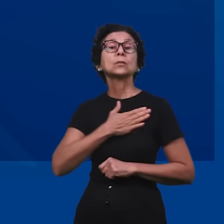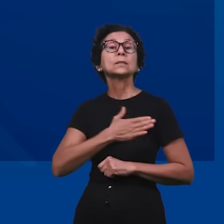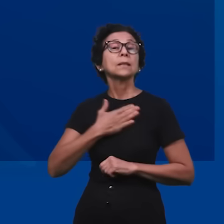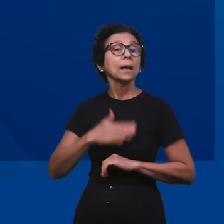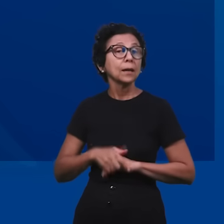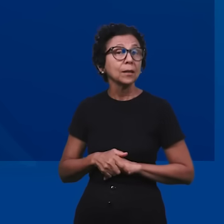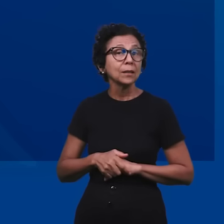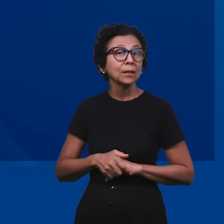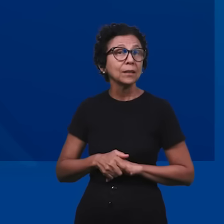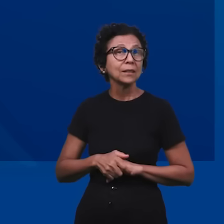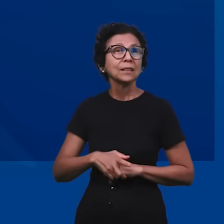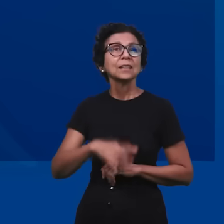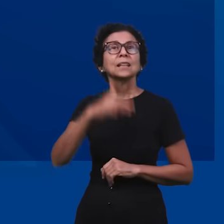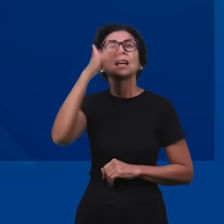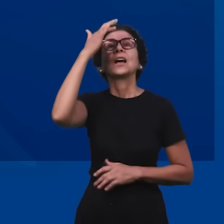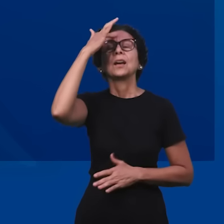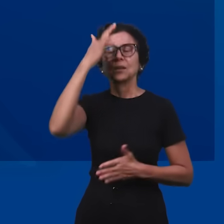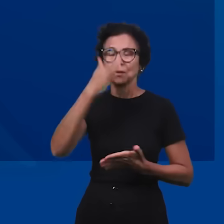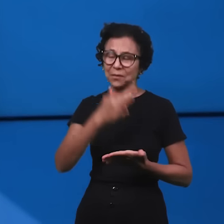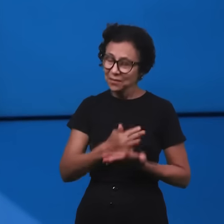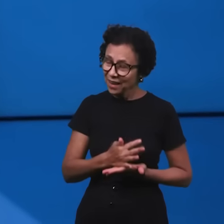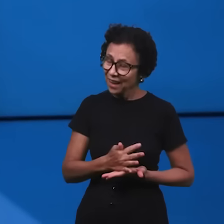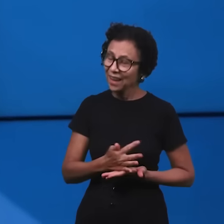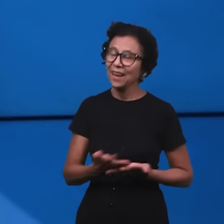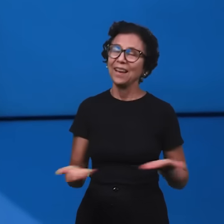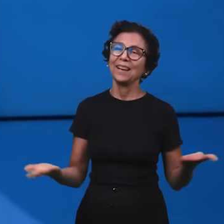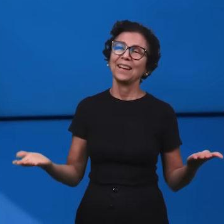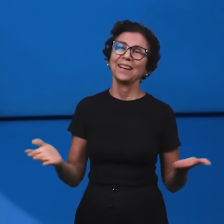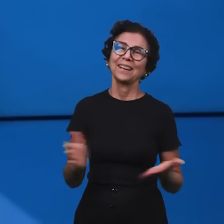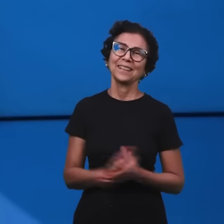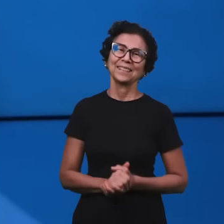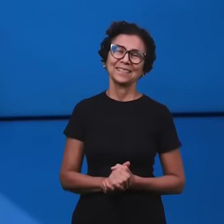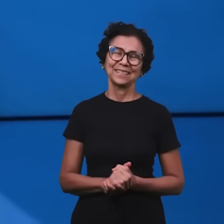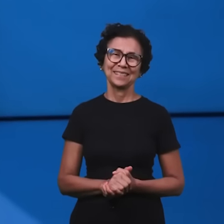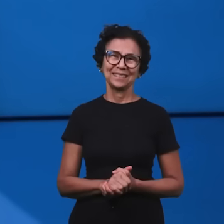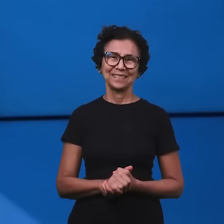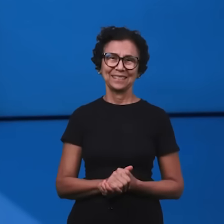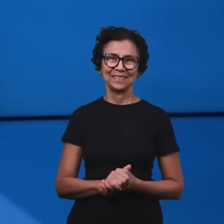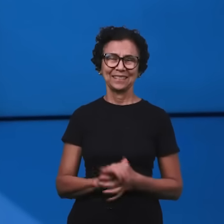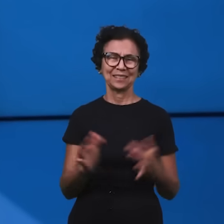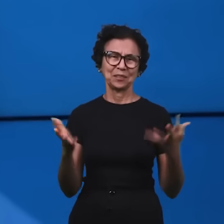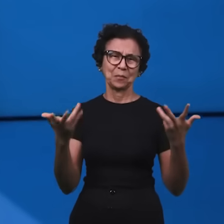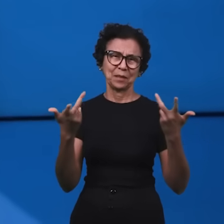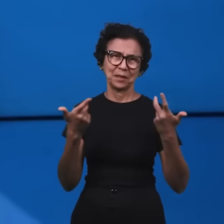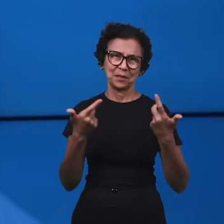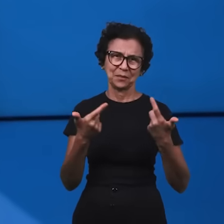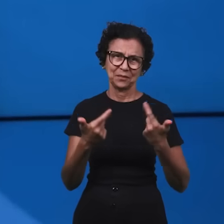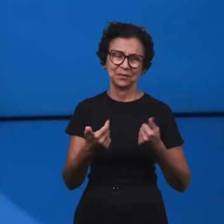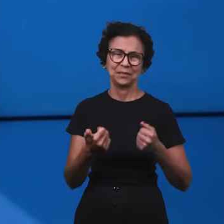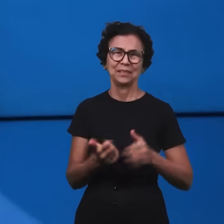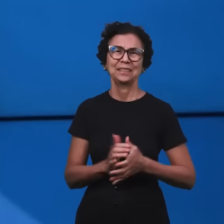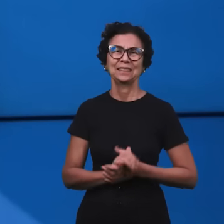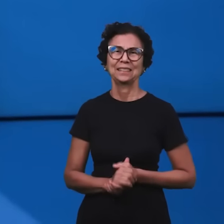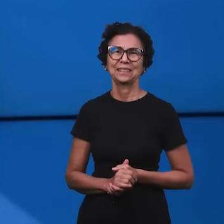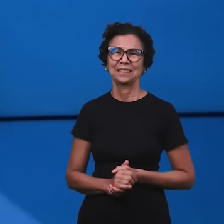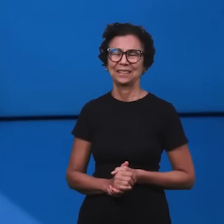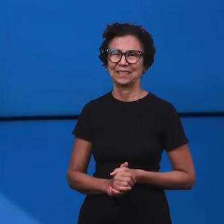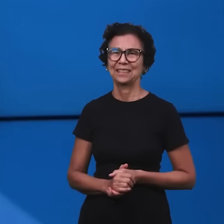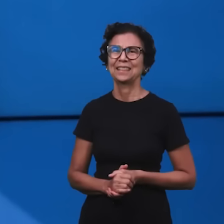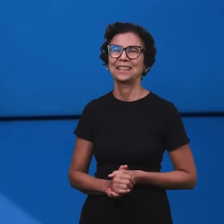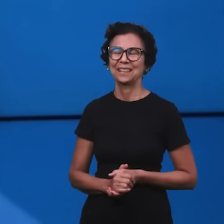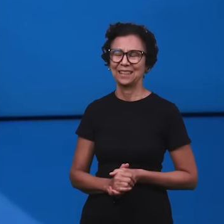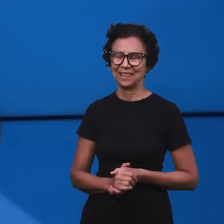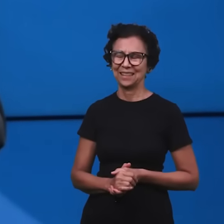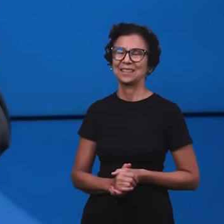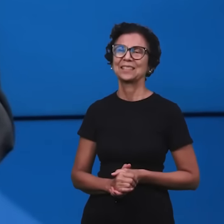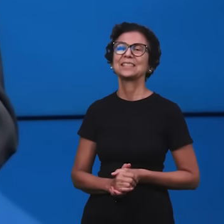Fé. Responde, João. Ei, Davi, que maravilha, né? Repetiu exatamente o que a mamãe falou, né?